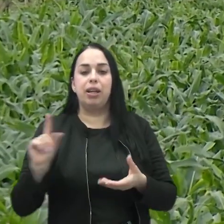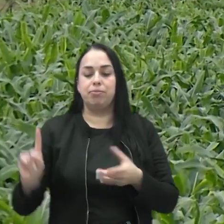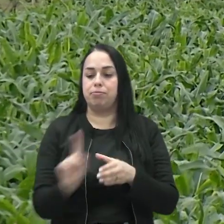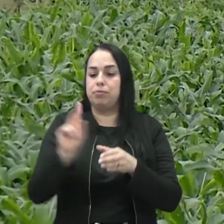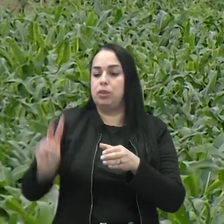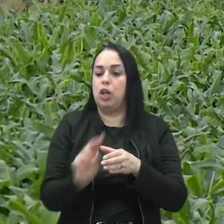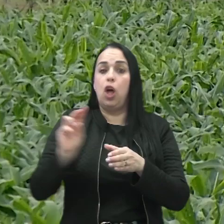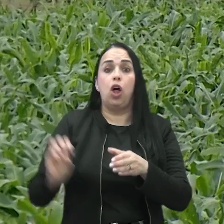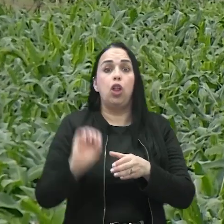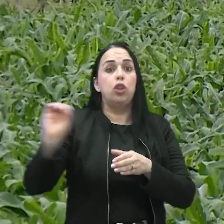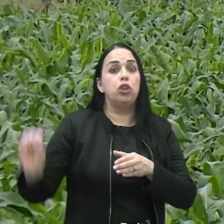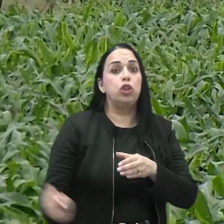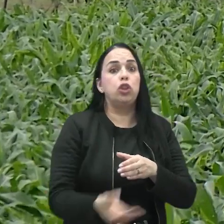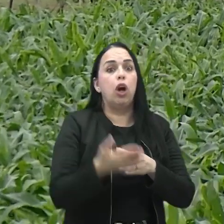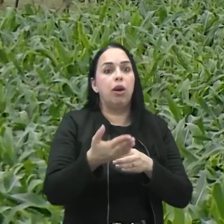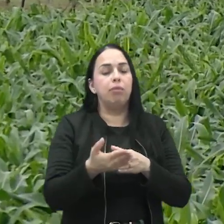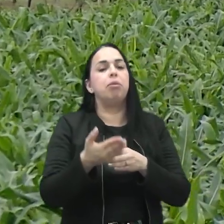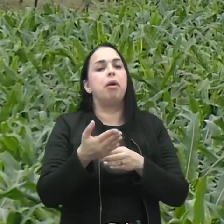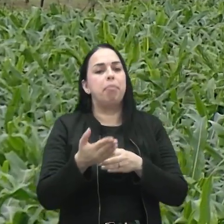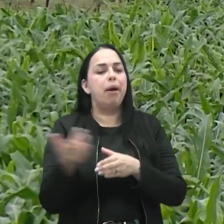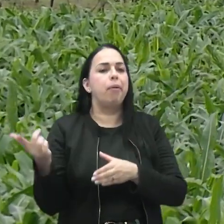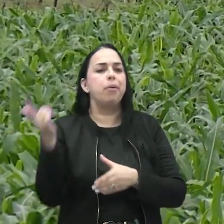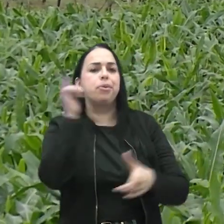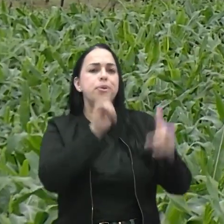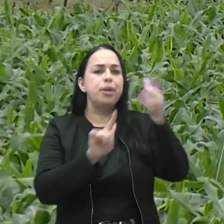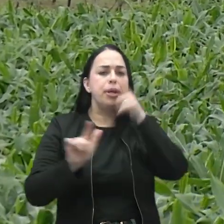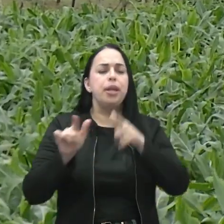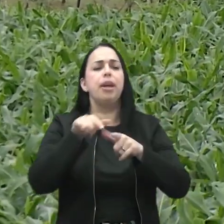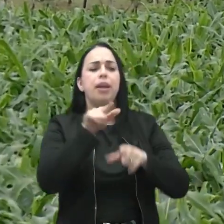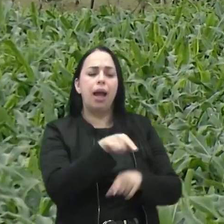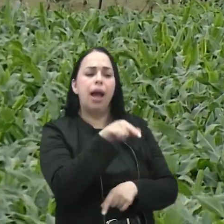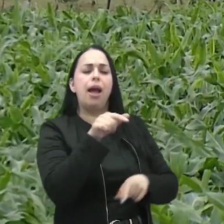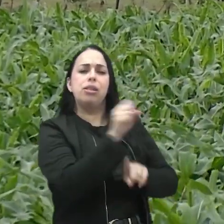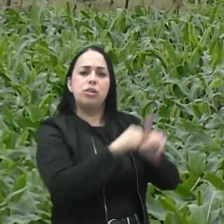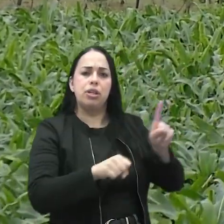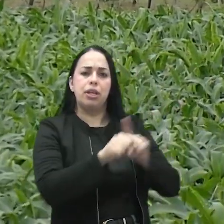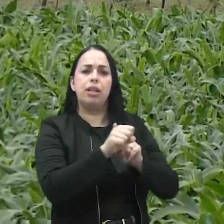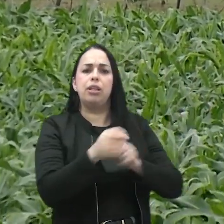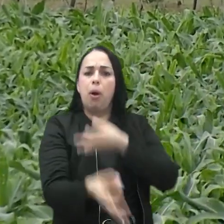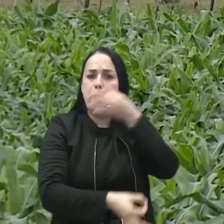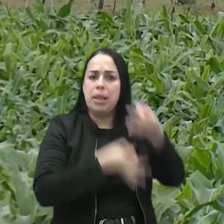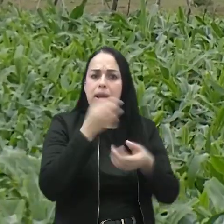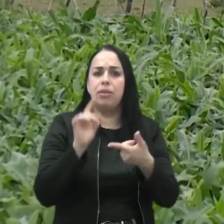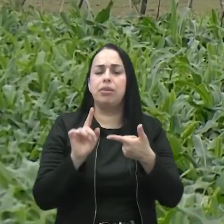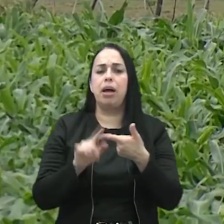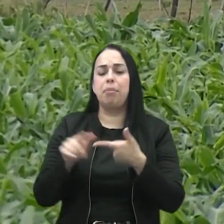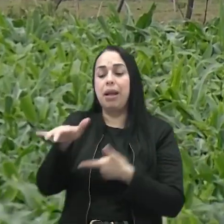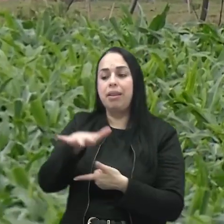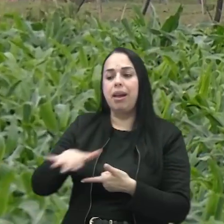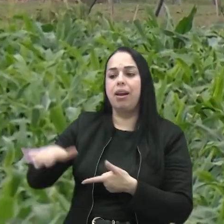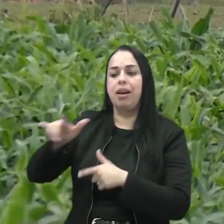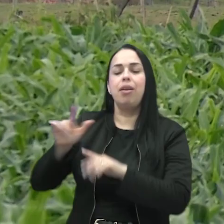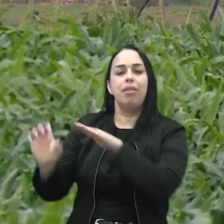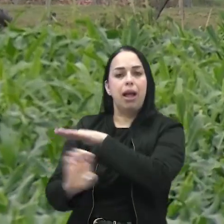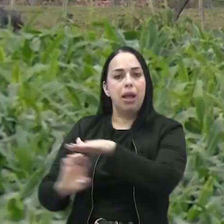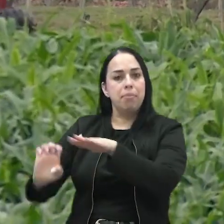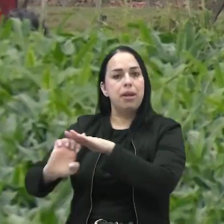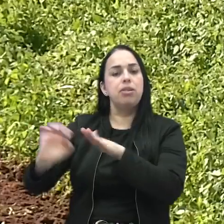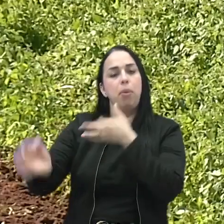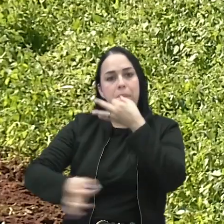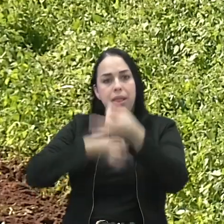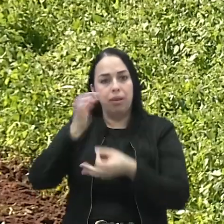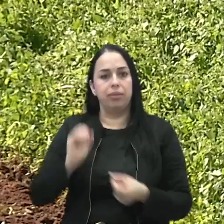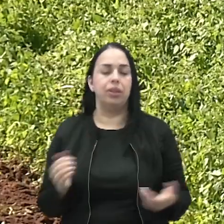nova composição ao Conselho para ampliar a participação da sociedade civil e de segmentos que atuam no meio